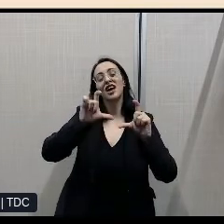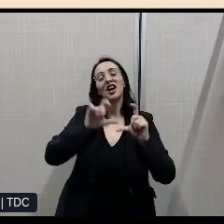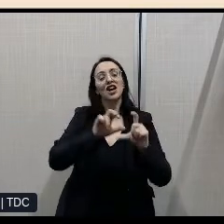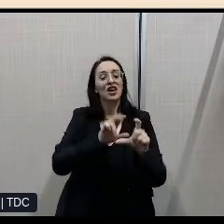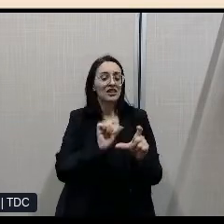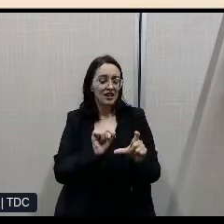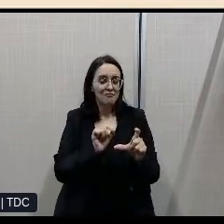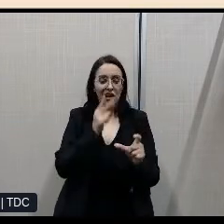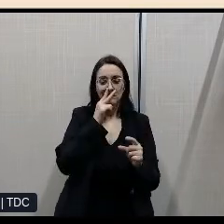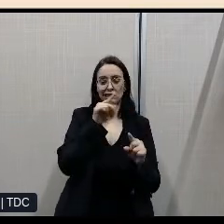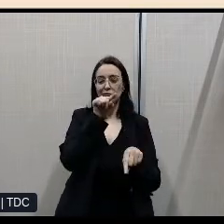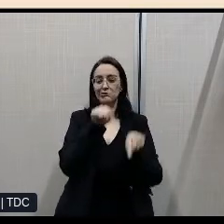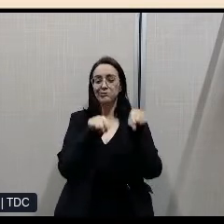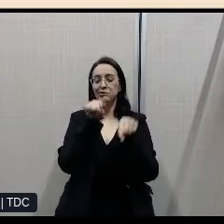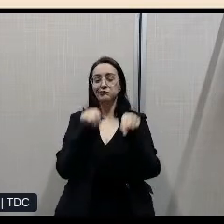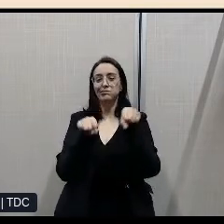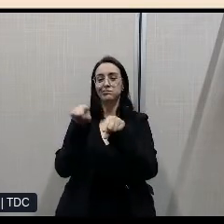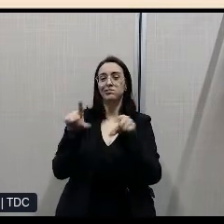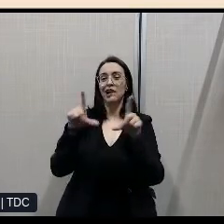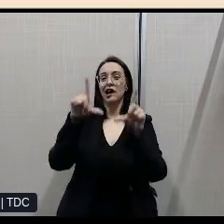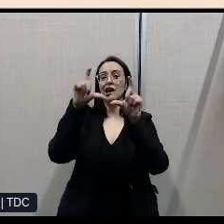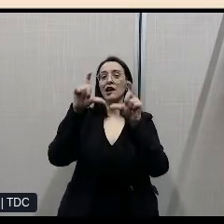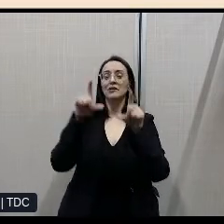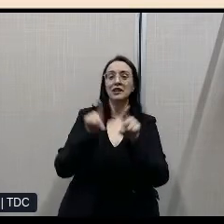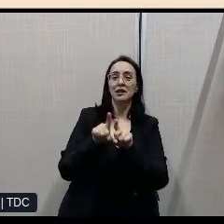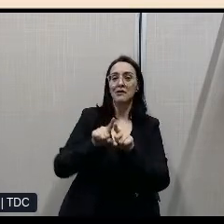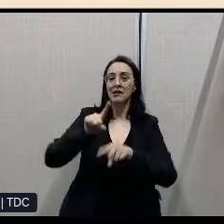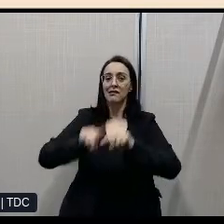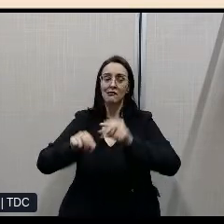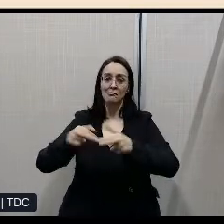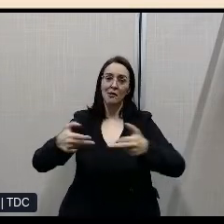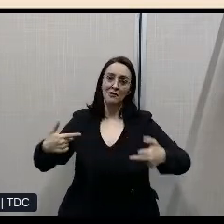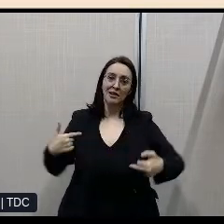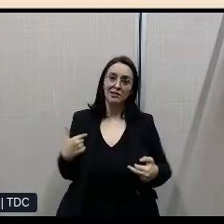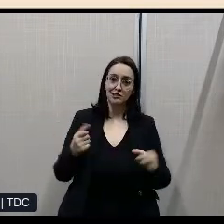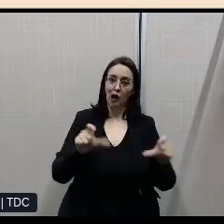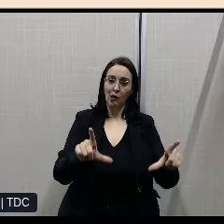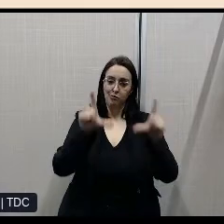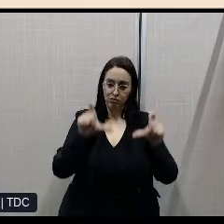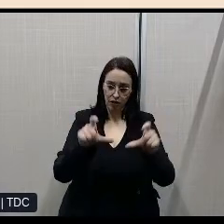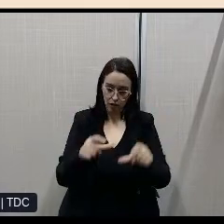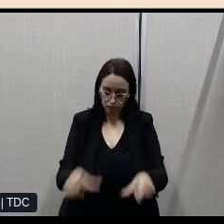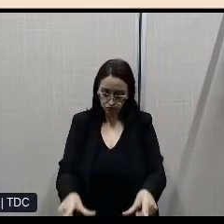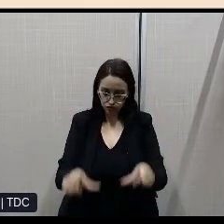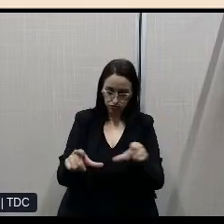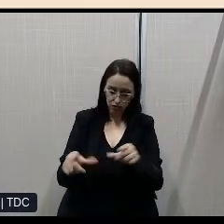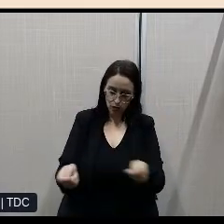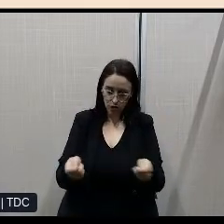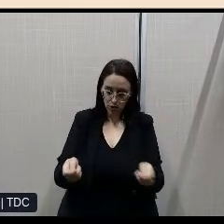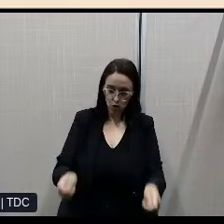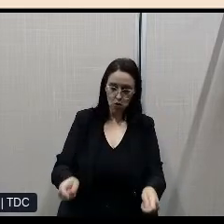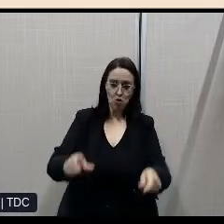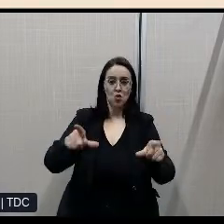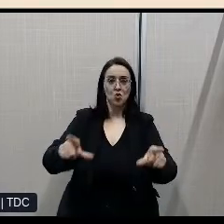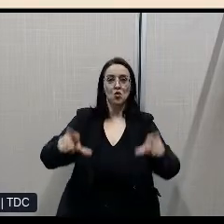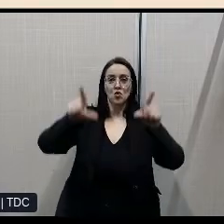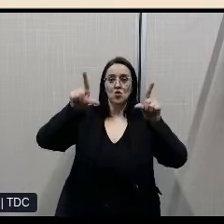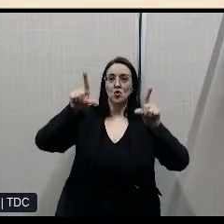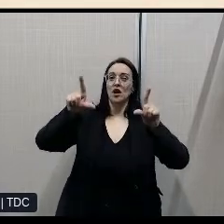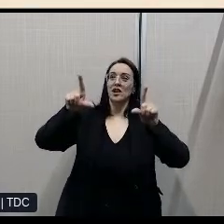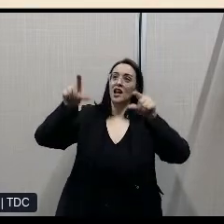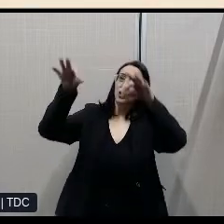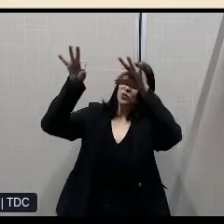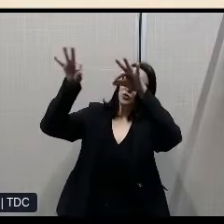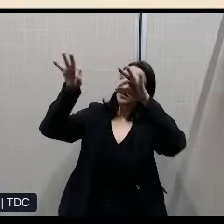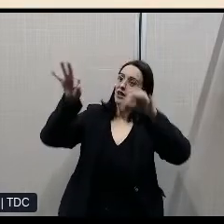para fazer a calibragem das câmeras e dos equipamentos de revelação de fotos. E uma coisa que é um fato